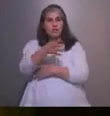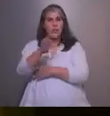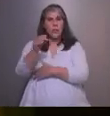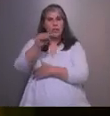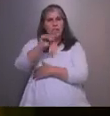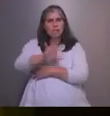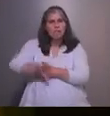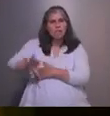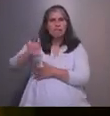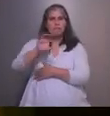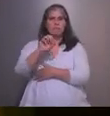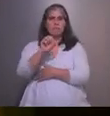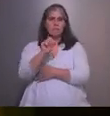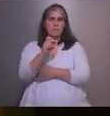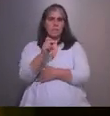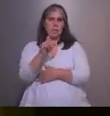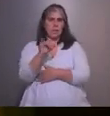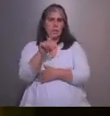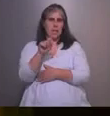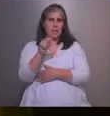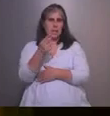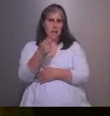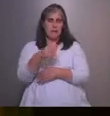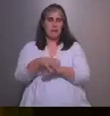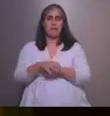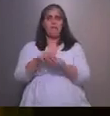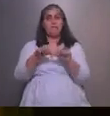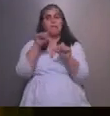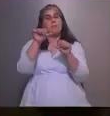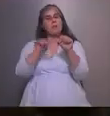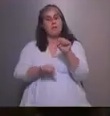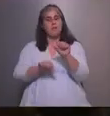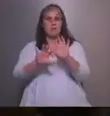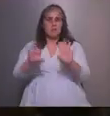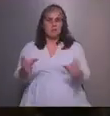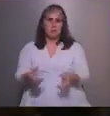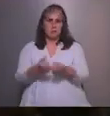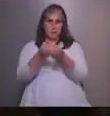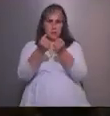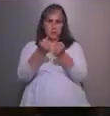Galileia. Palavra da salvação.